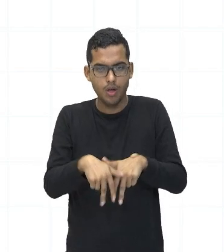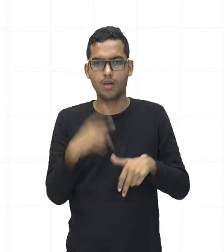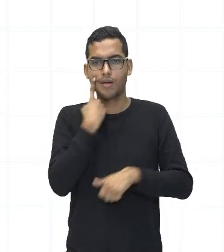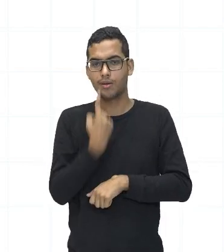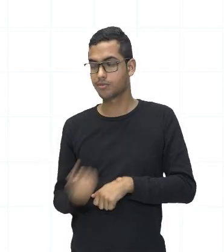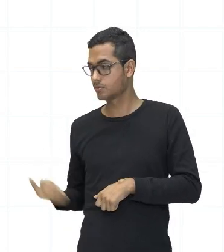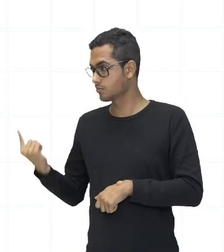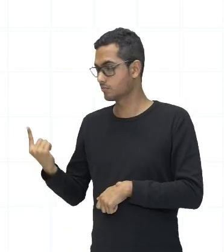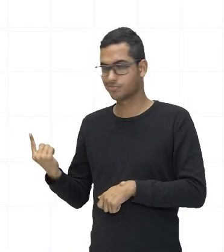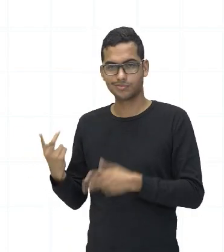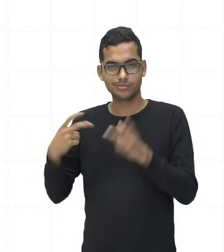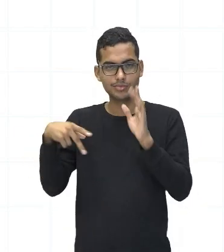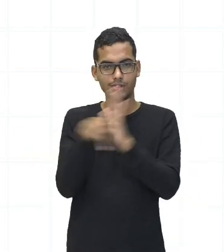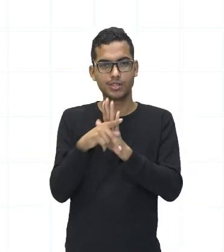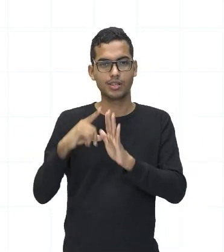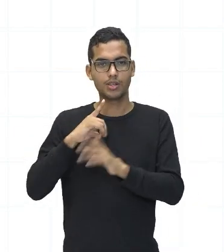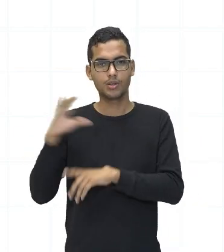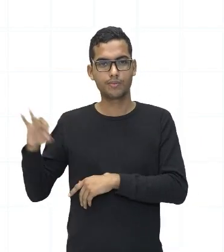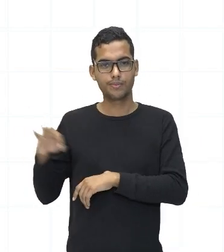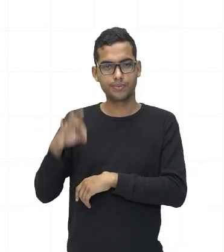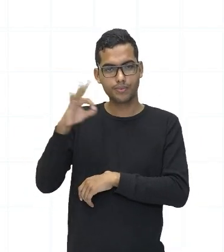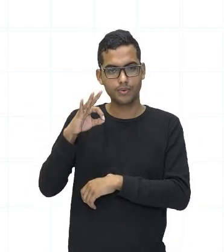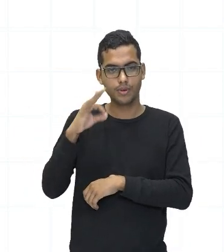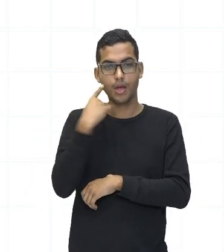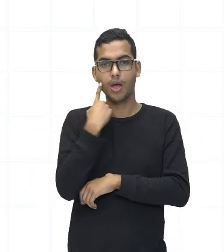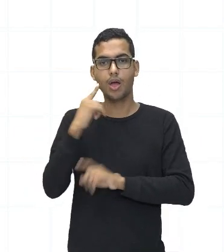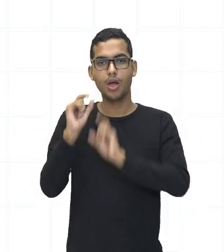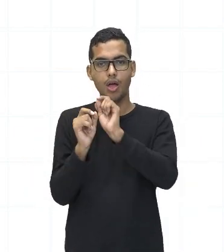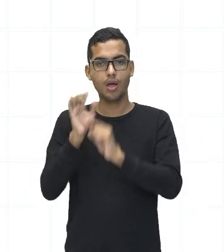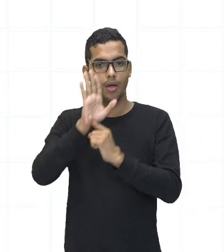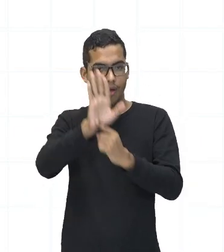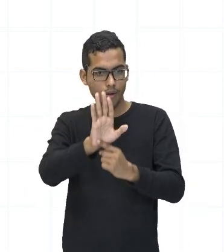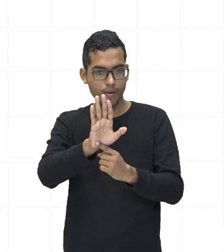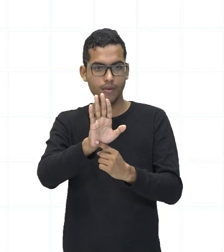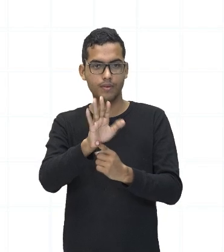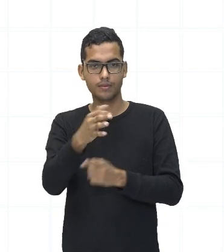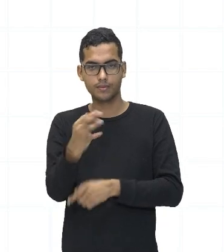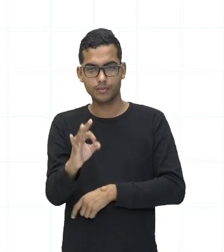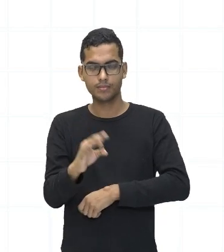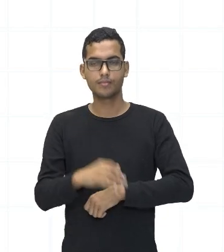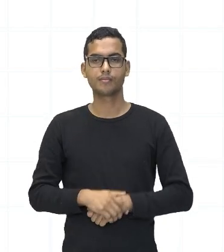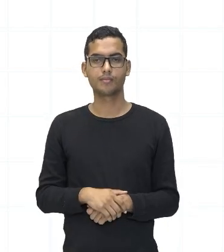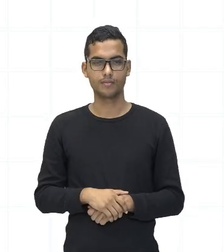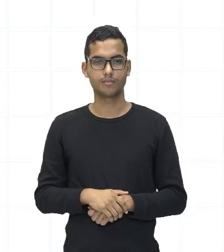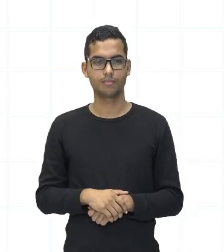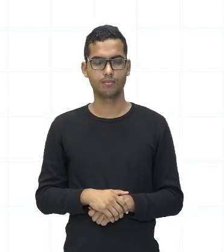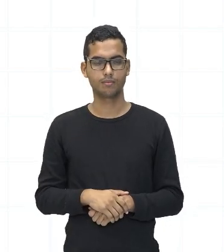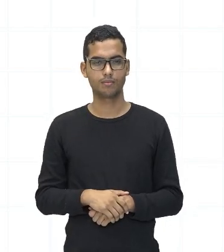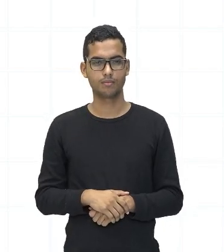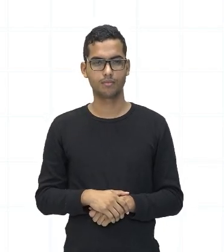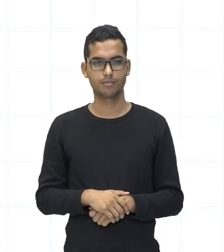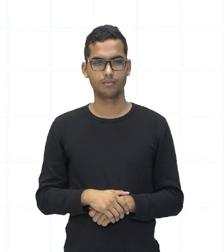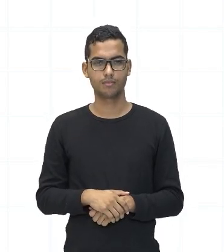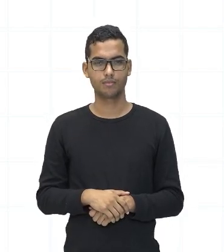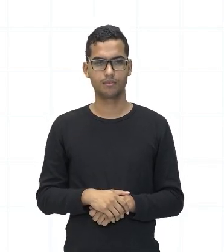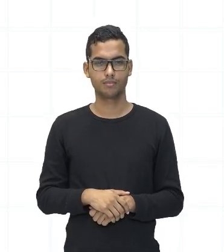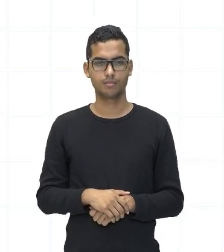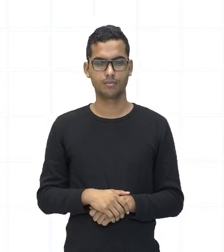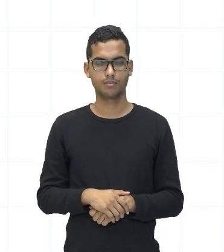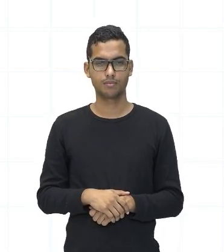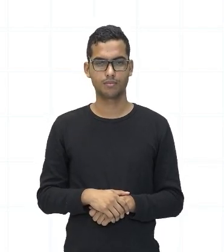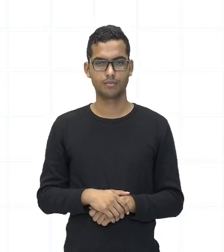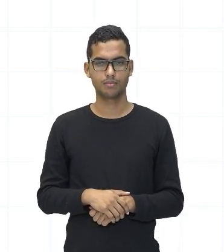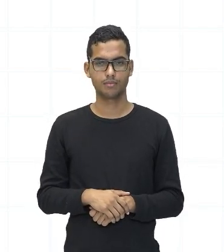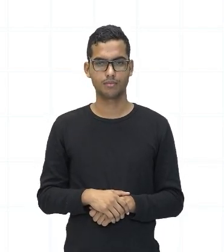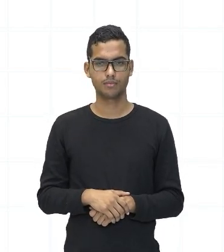O mosquito. E isso é informação não verbal também, ok, pessoal? Então vamos agora ao nosso cartaz, olhem só, cartaz